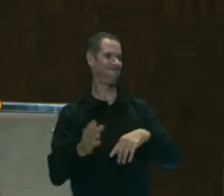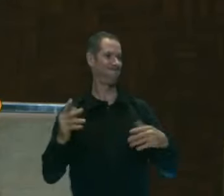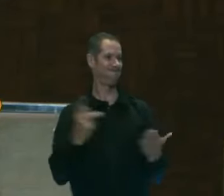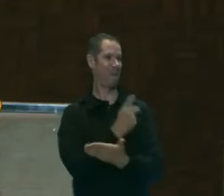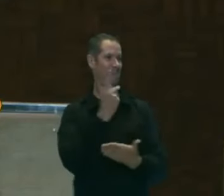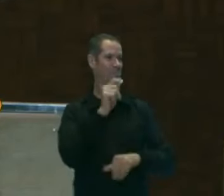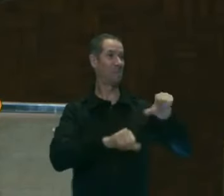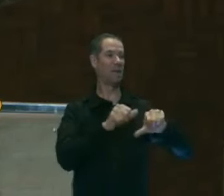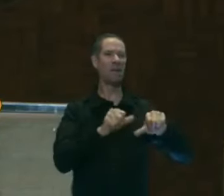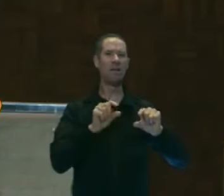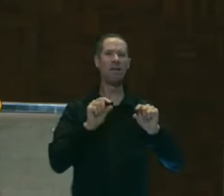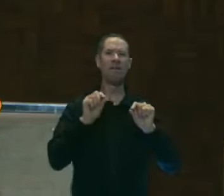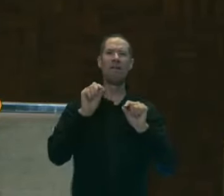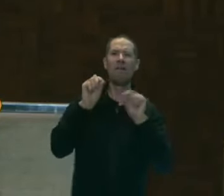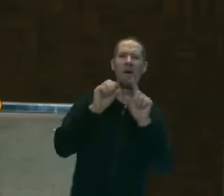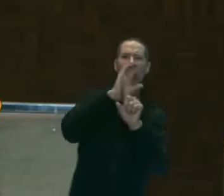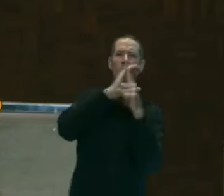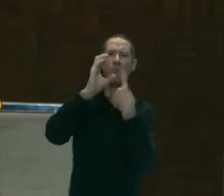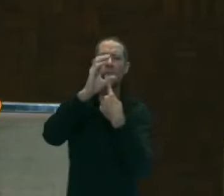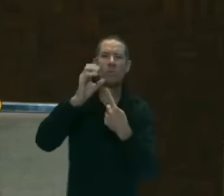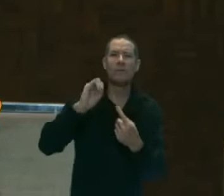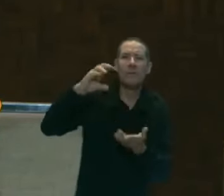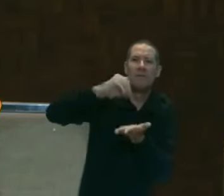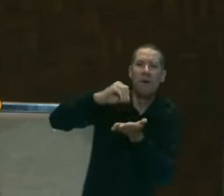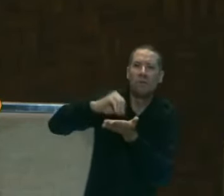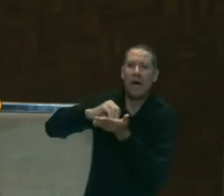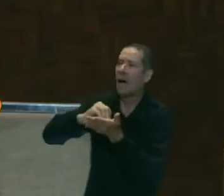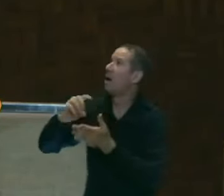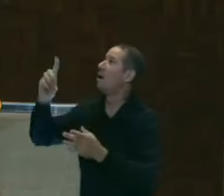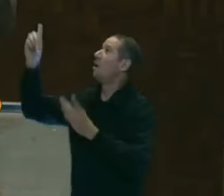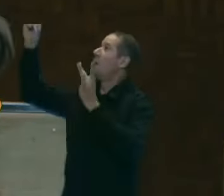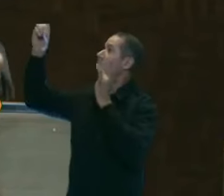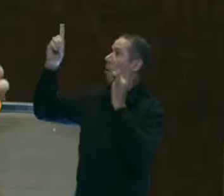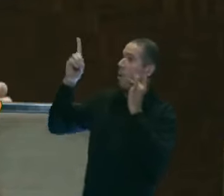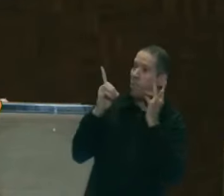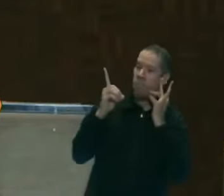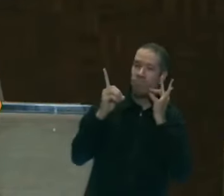O que é o culto sem a manifestação da presença de Deus?